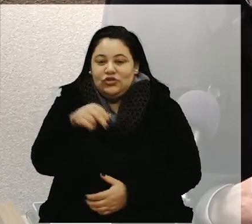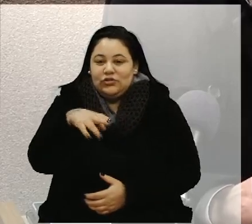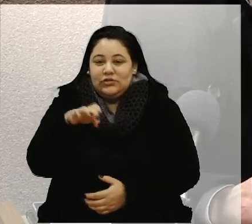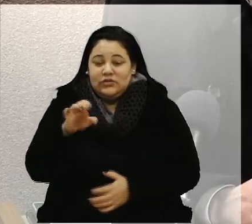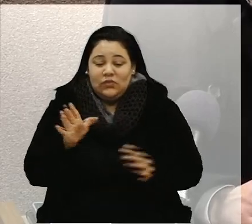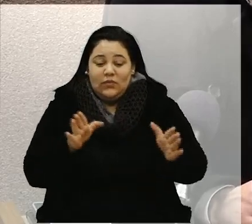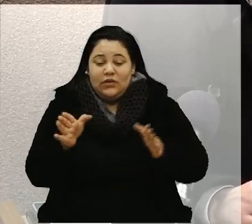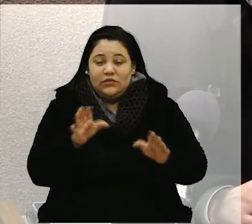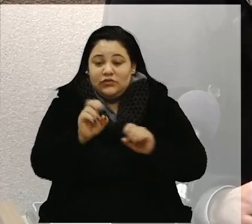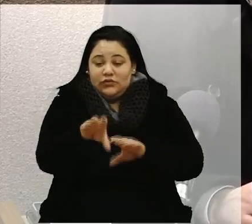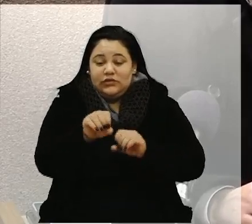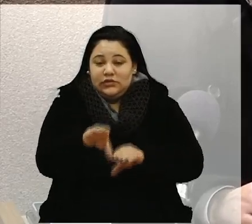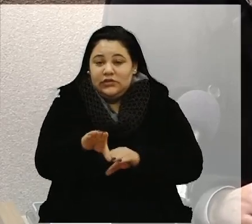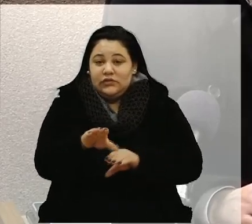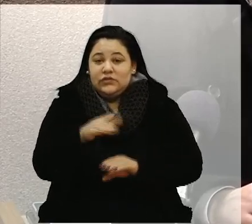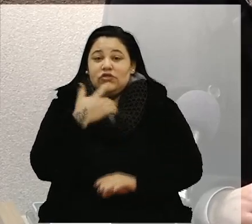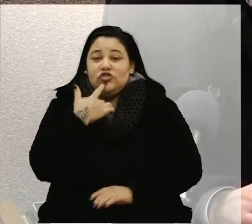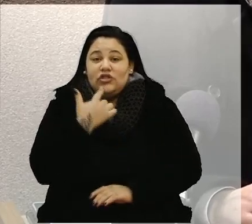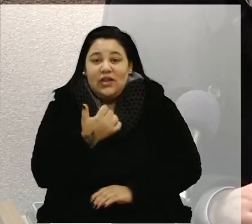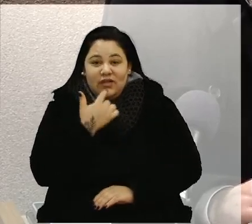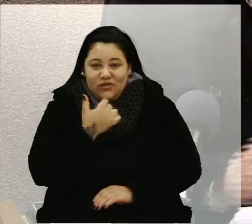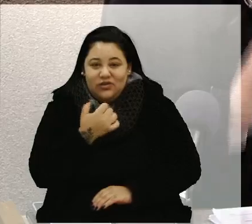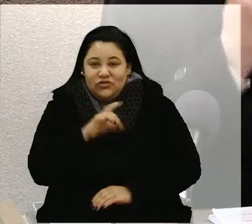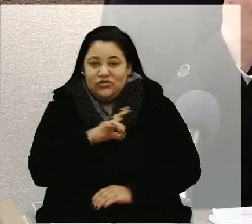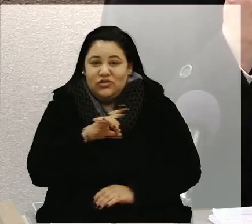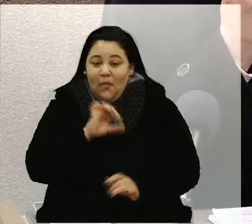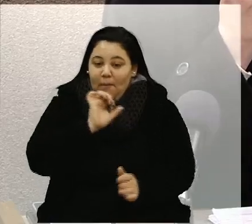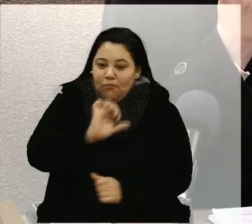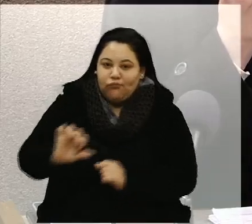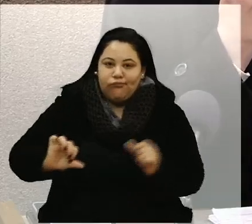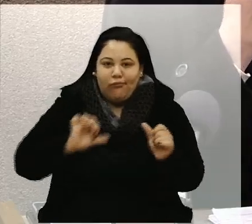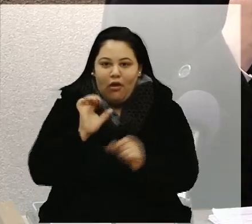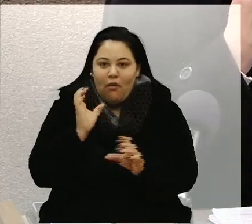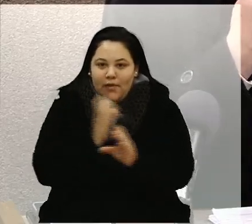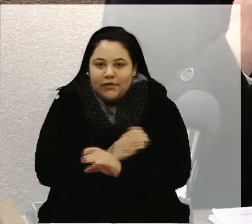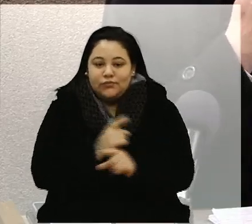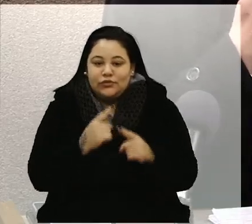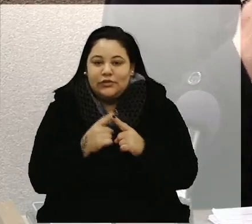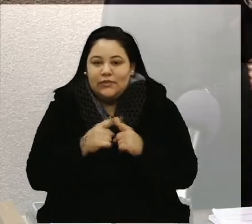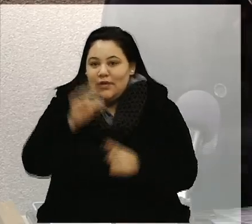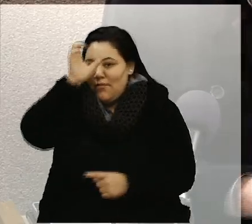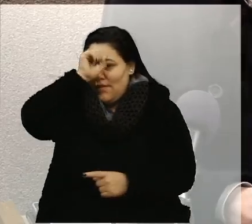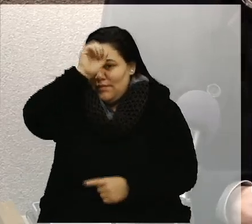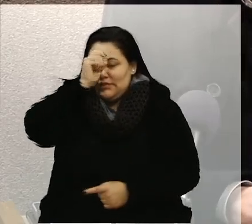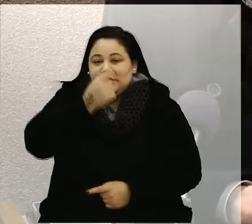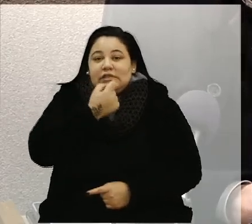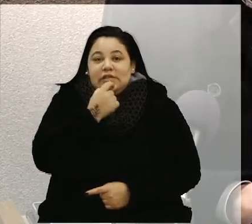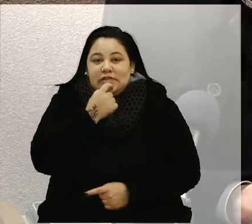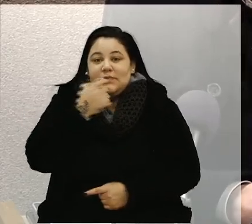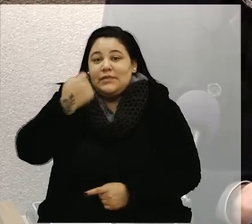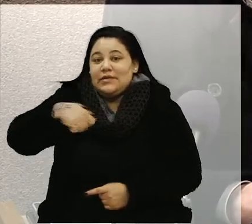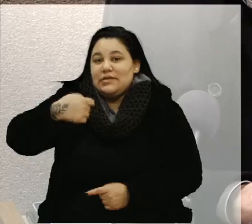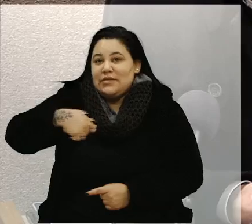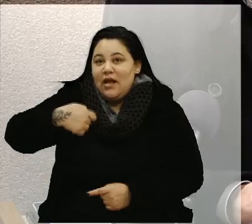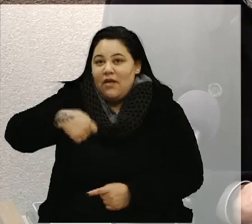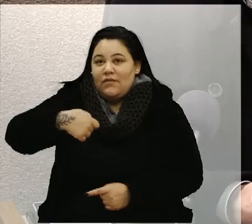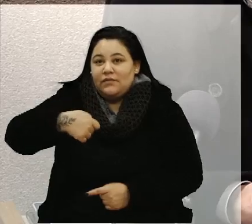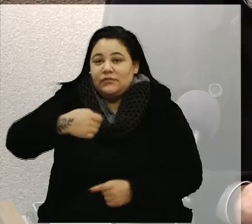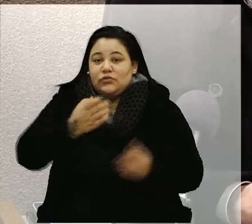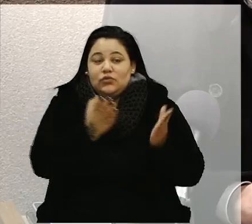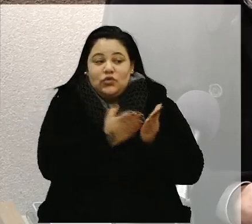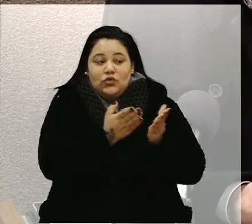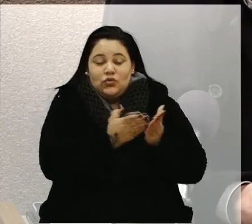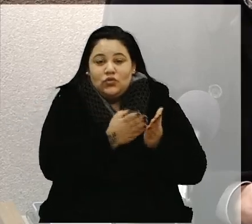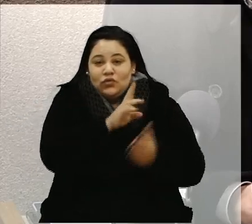idiomas sofria uma radicalização, já que, para aprender inglês, acreditava-se que fosse necessário o estudo